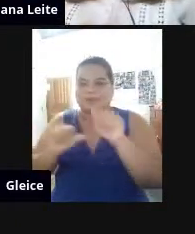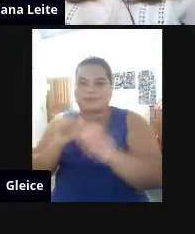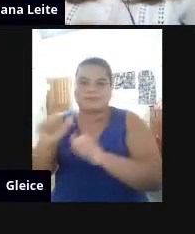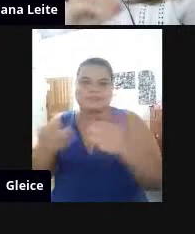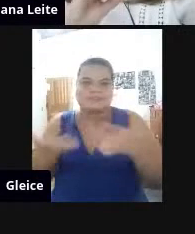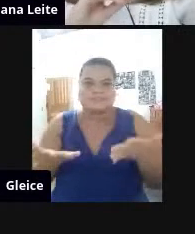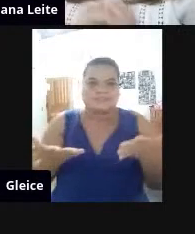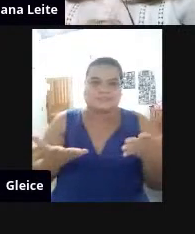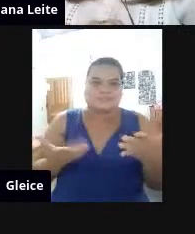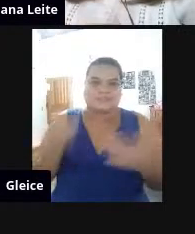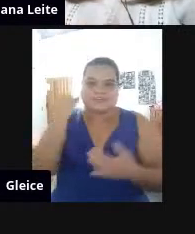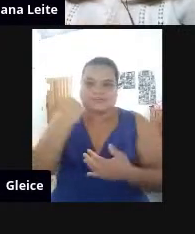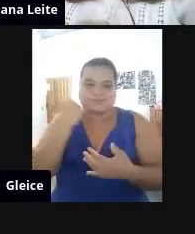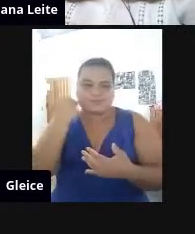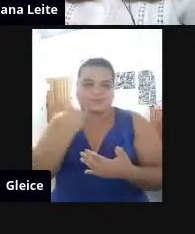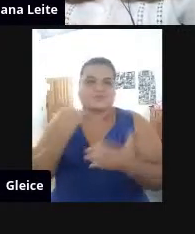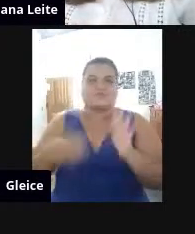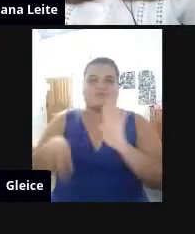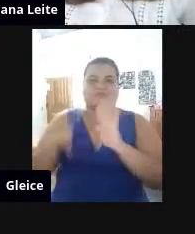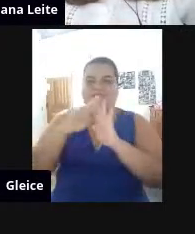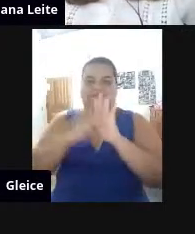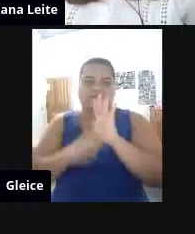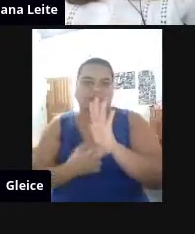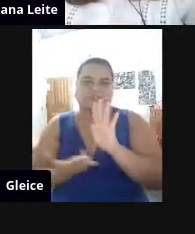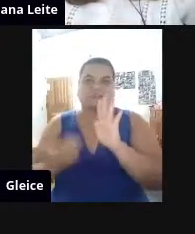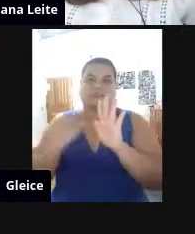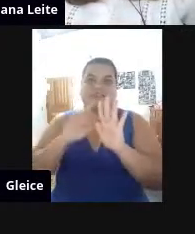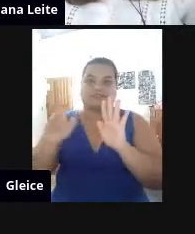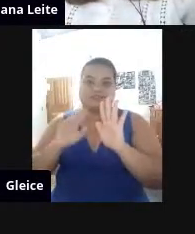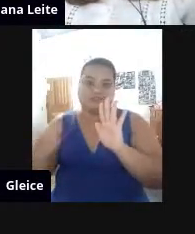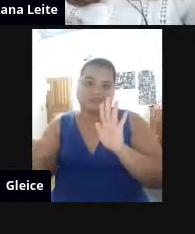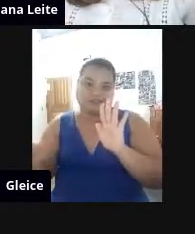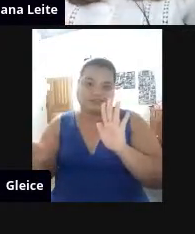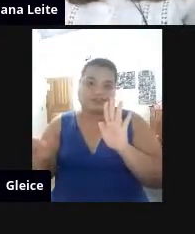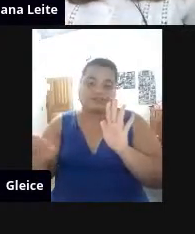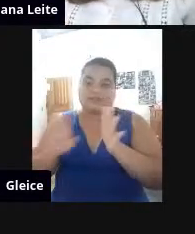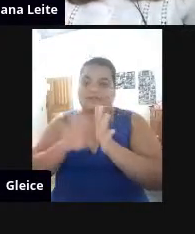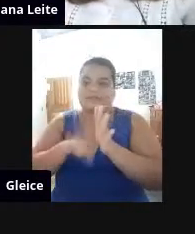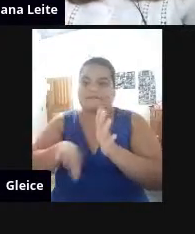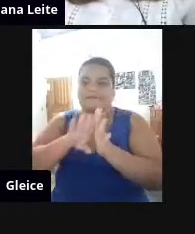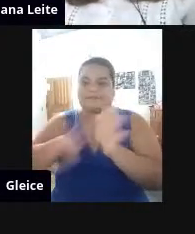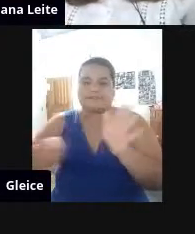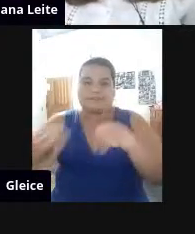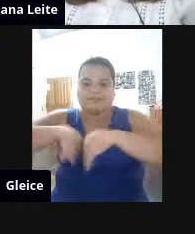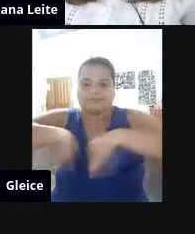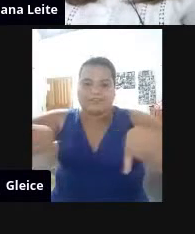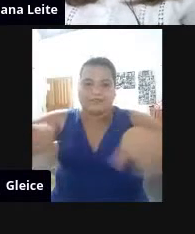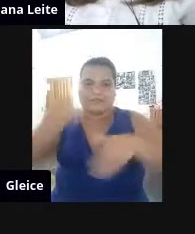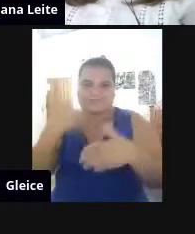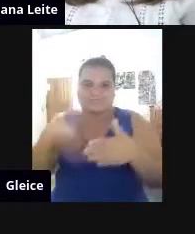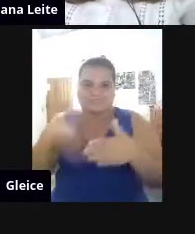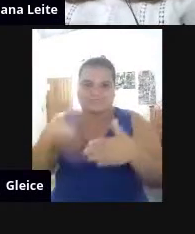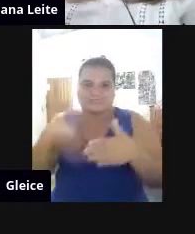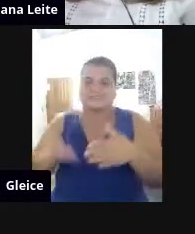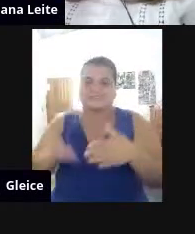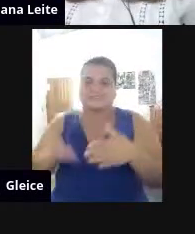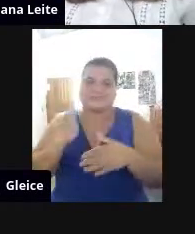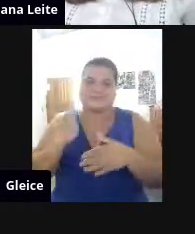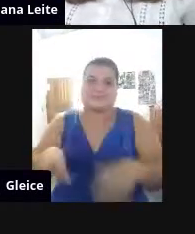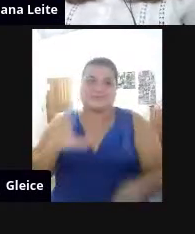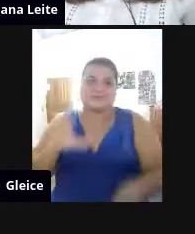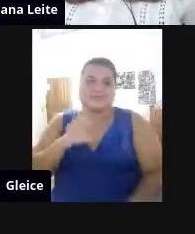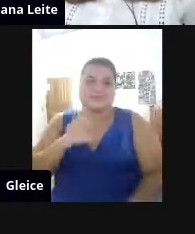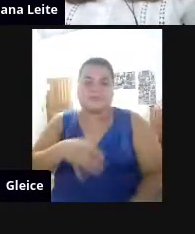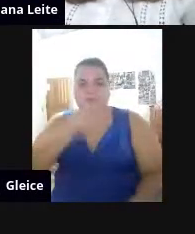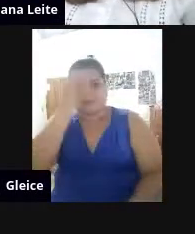dieta restritiva ou diferente, ela obrigatoriamente vai excluir a criança. A gente tem outras questões também, a gente tem crianças que têm a PLV, a gente tem